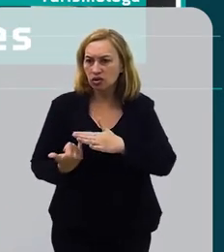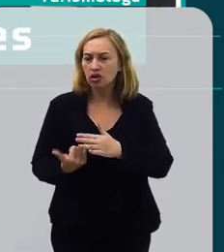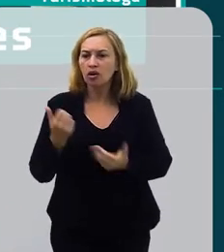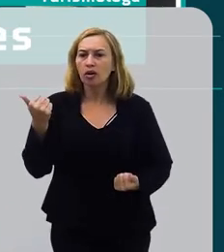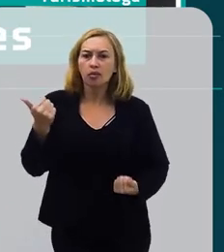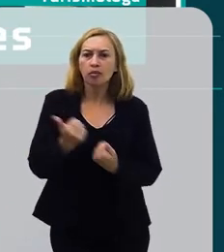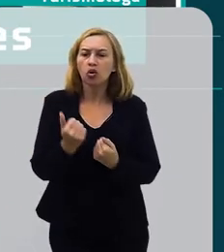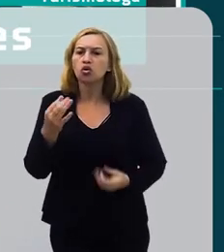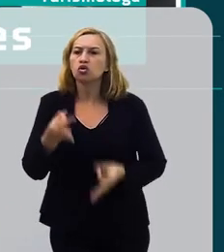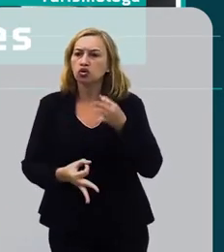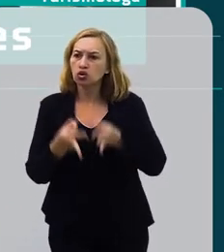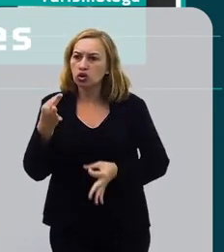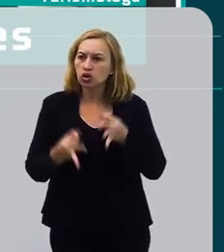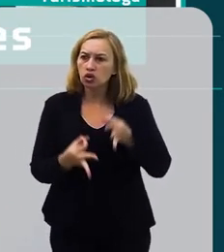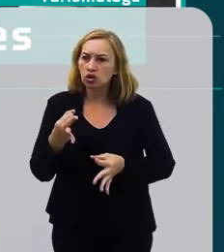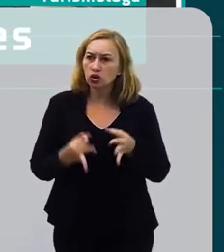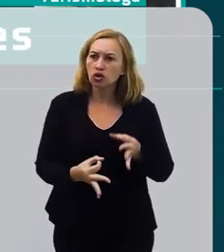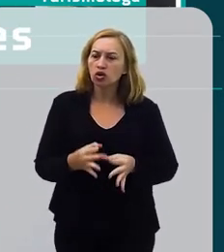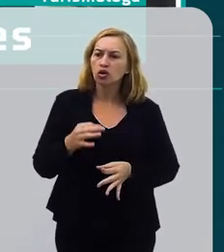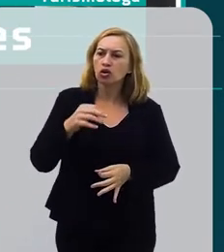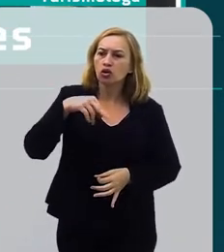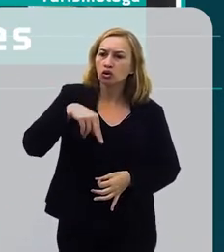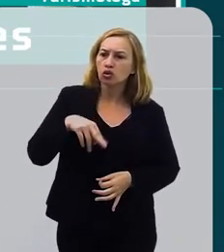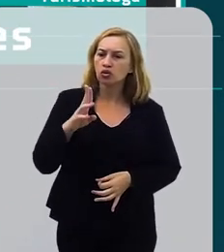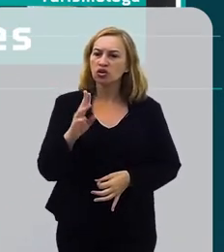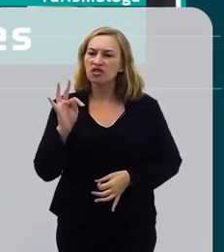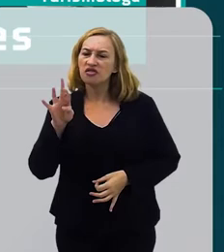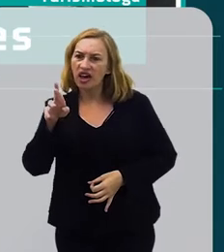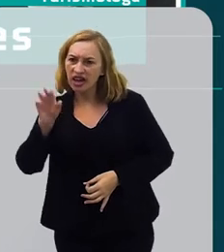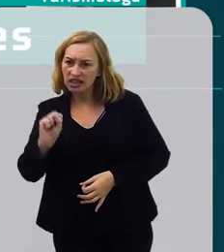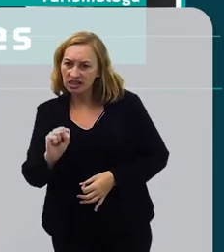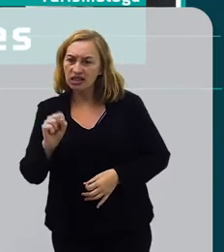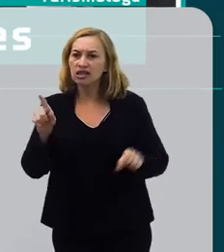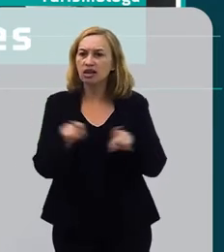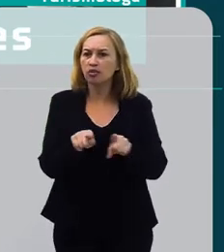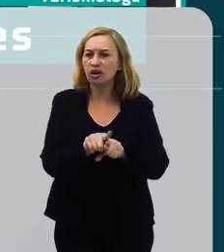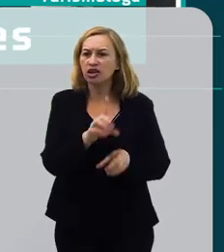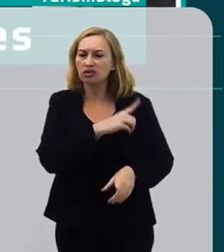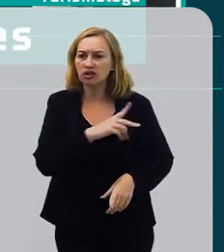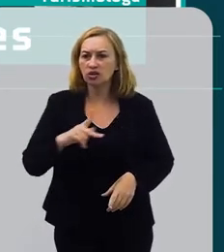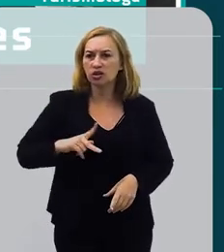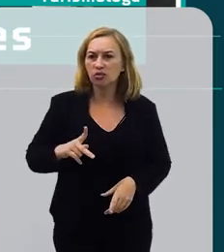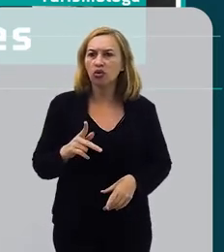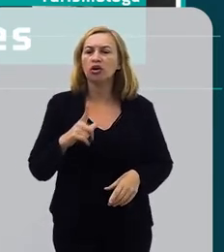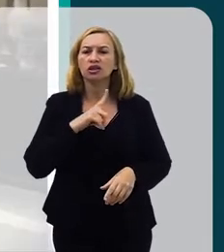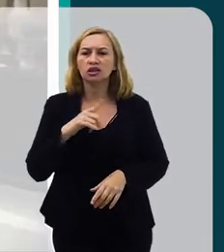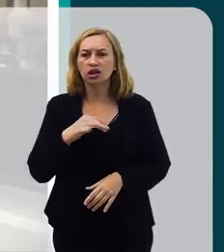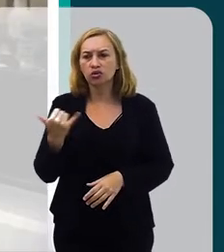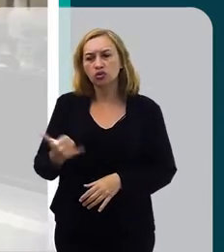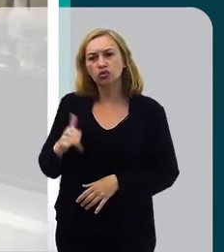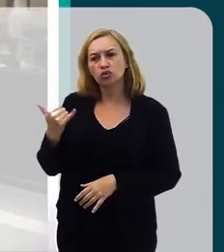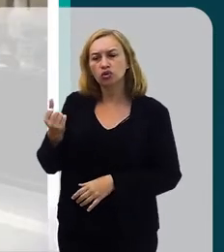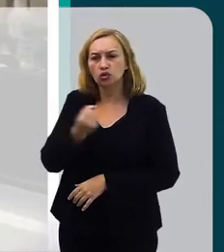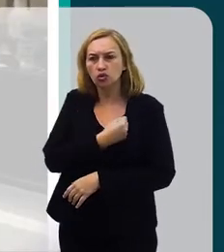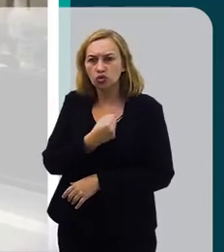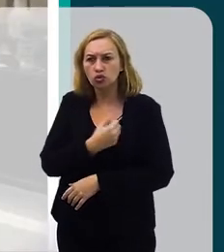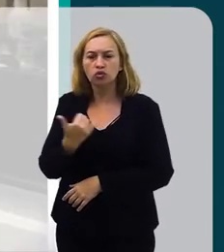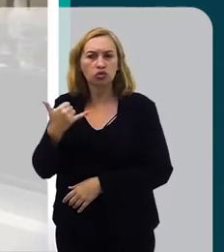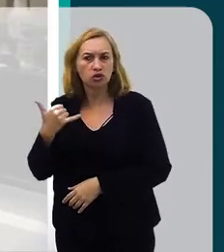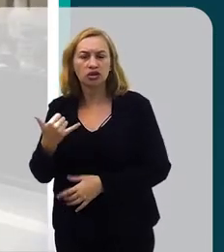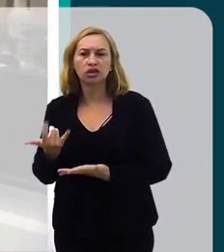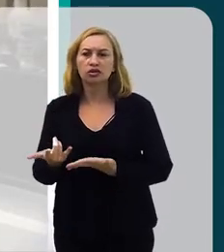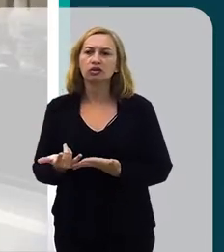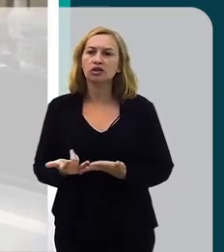o um apoio jurídico, o Nudiverses também, né? A Defensoria, tem o telefone